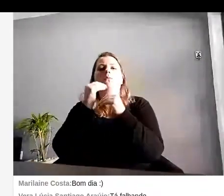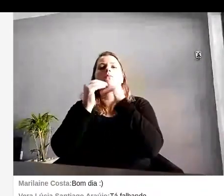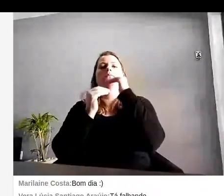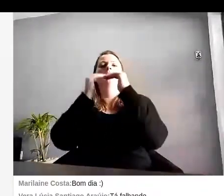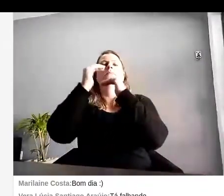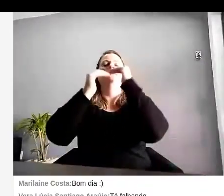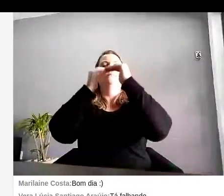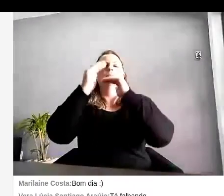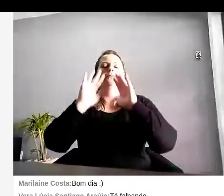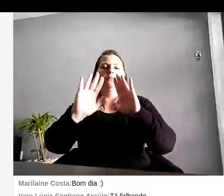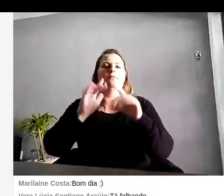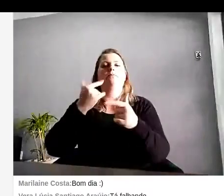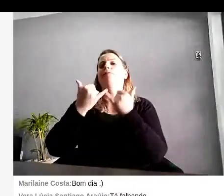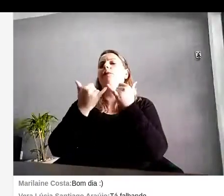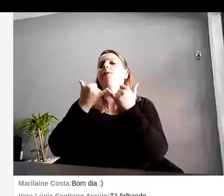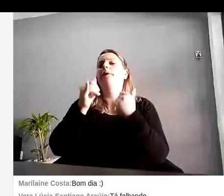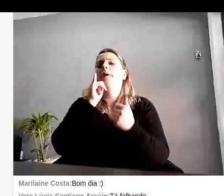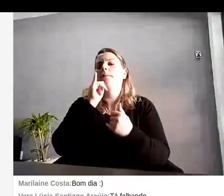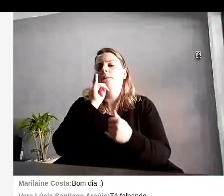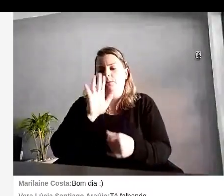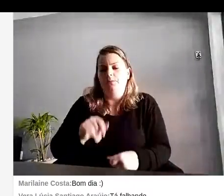exemplo,